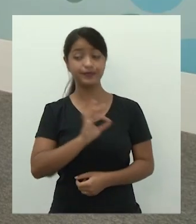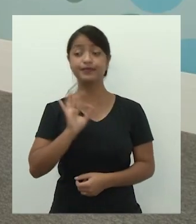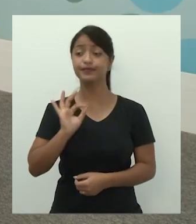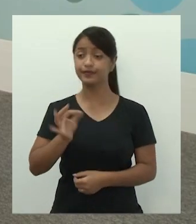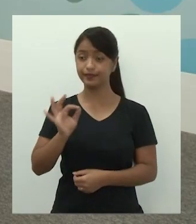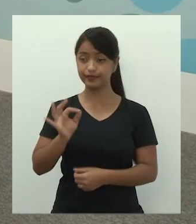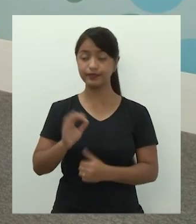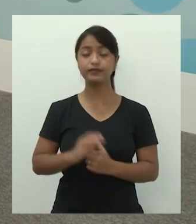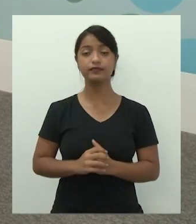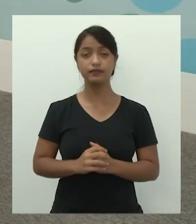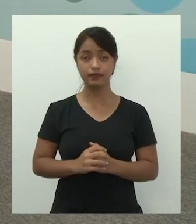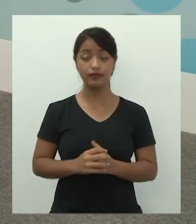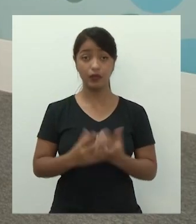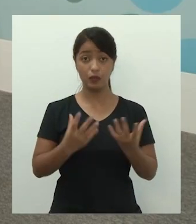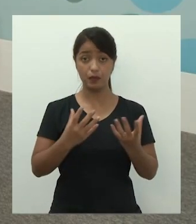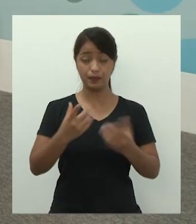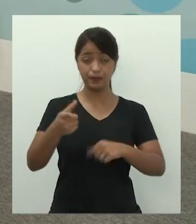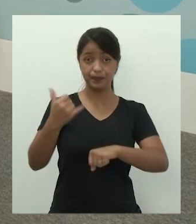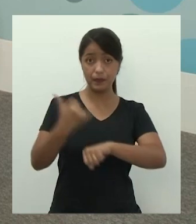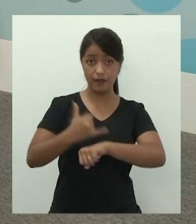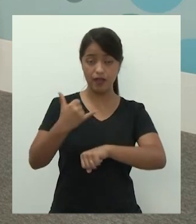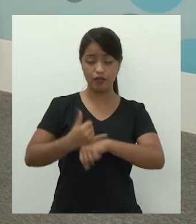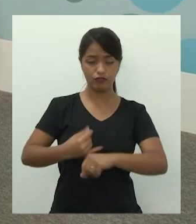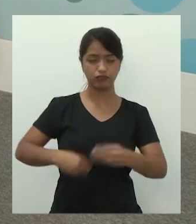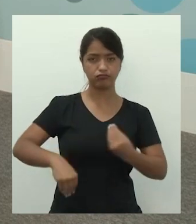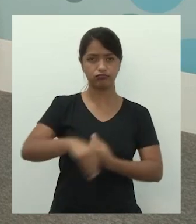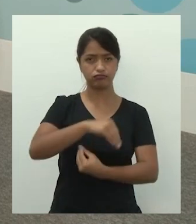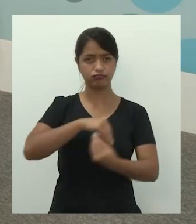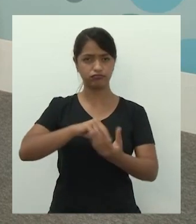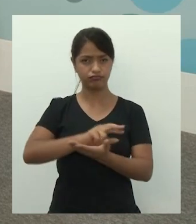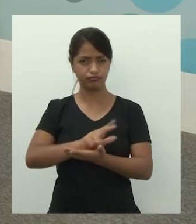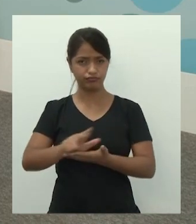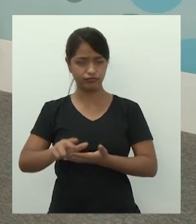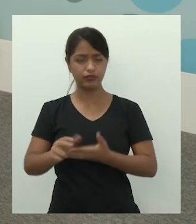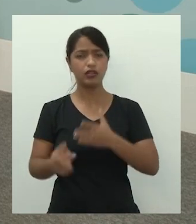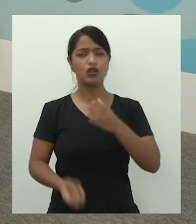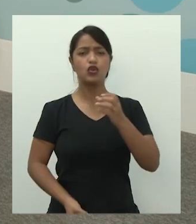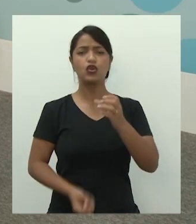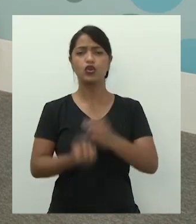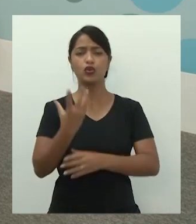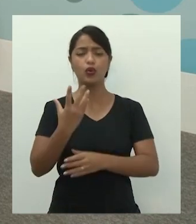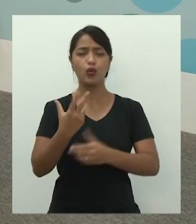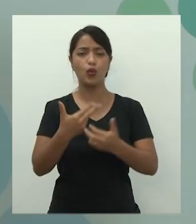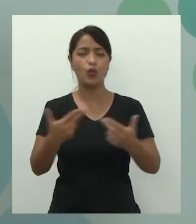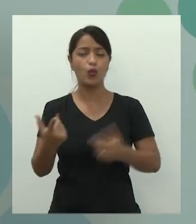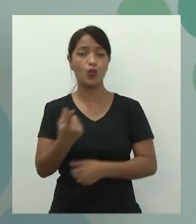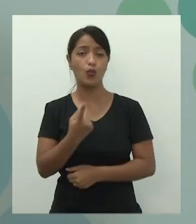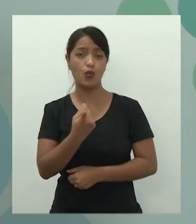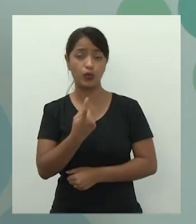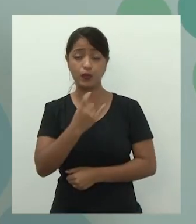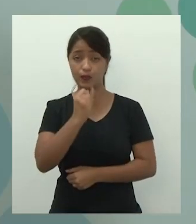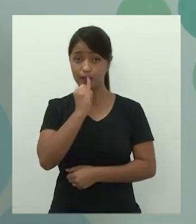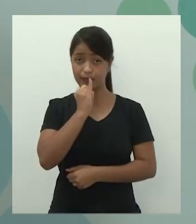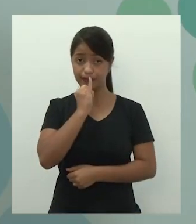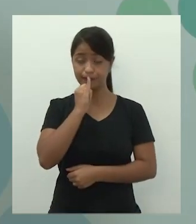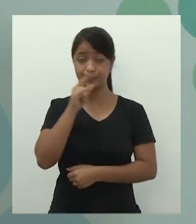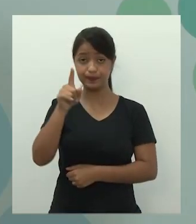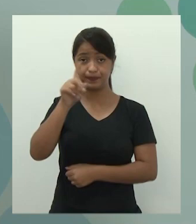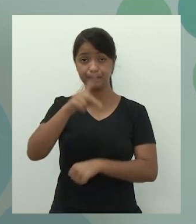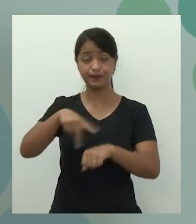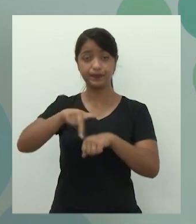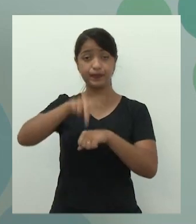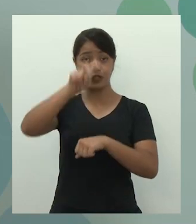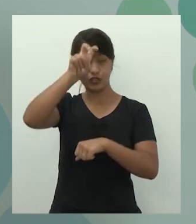desses metais que foram fundidos, eles criaram objetos muito únicos. Então, por exemplo, no Egito você